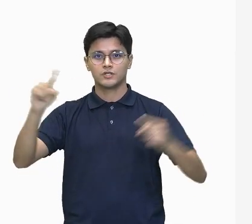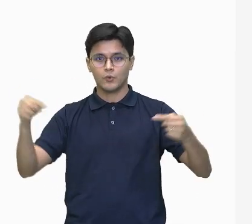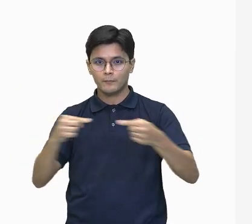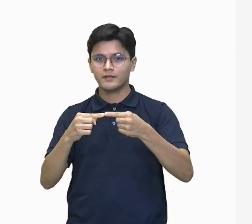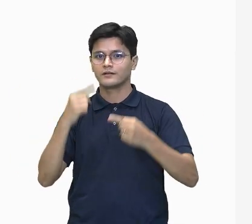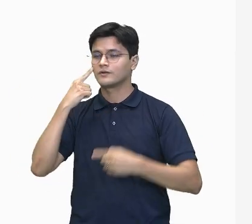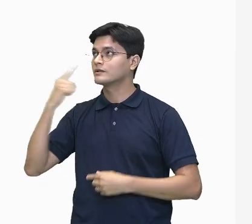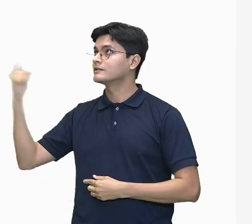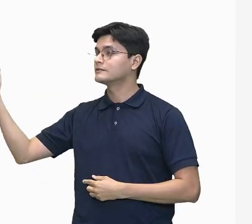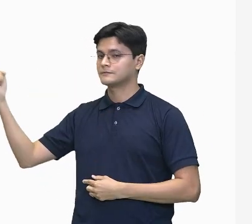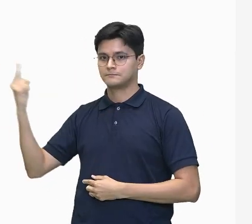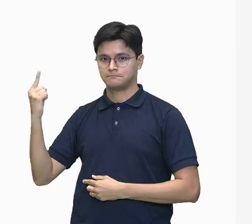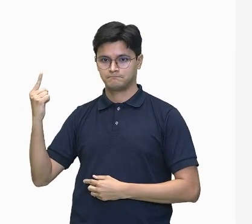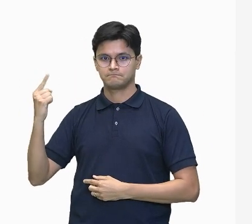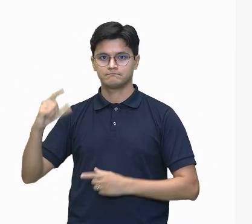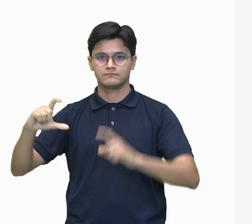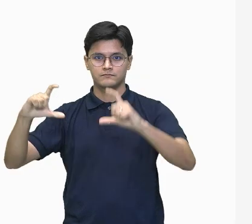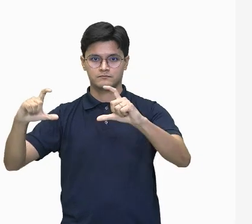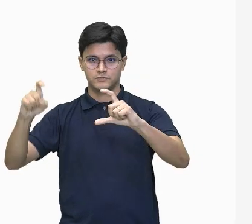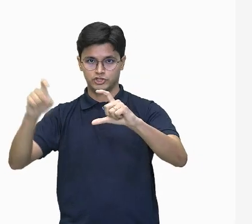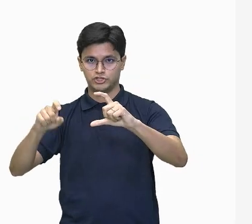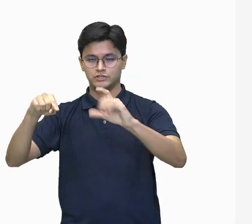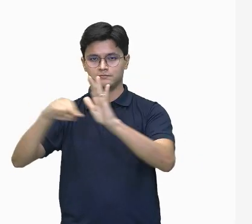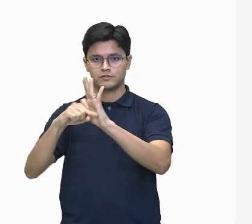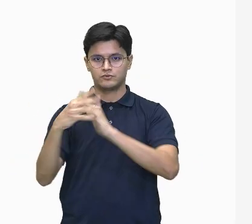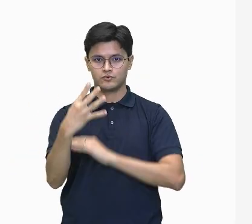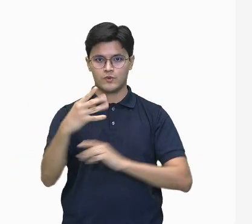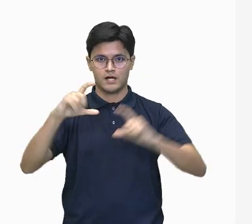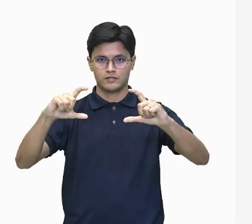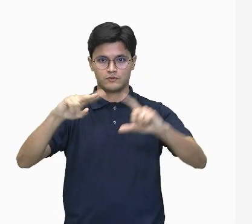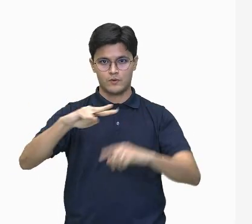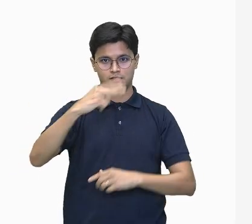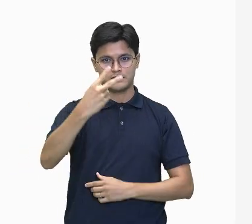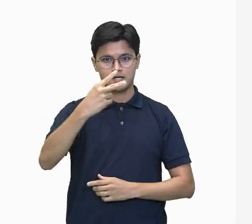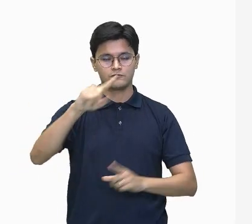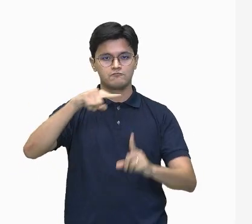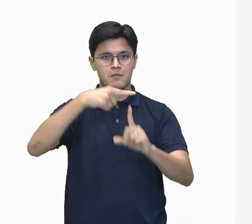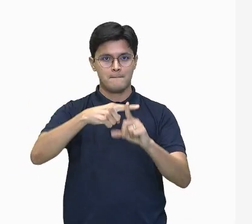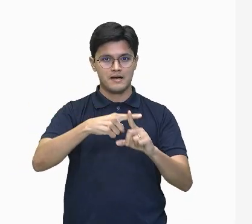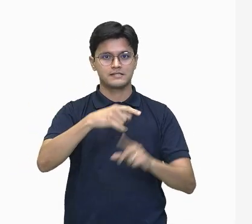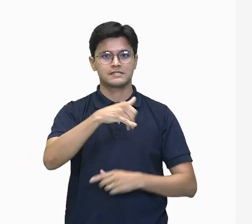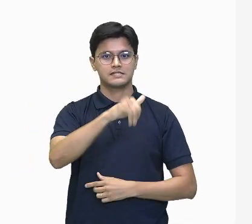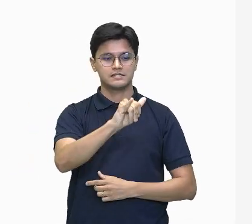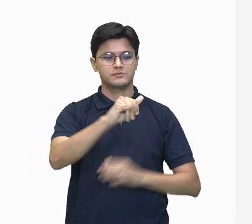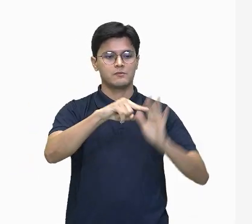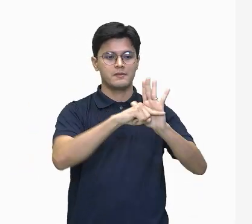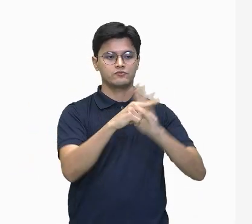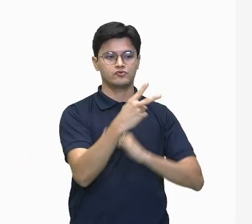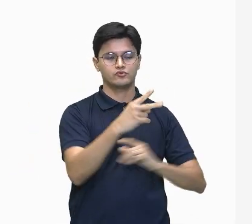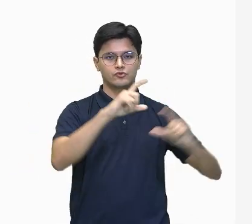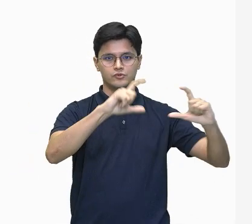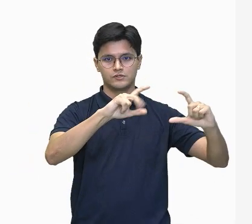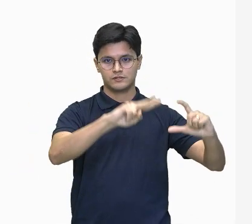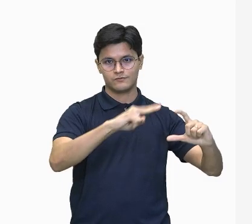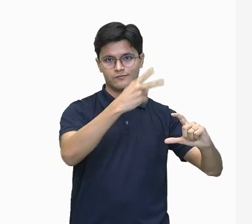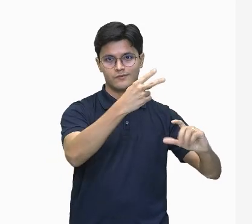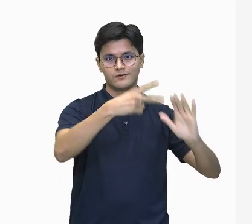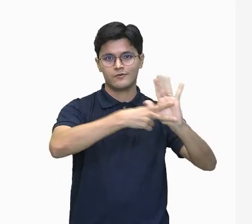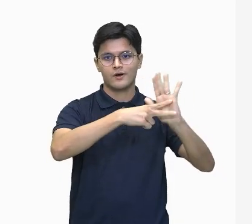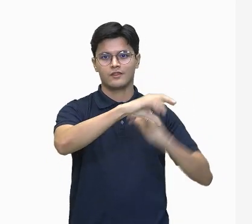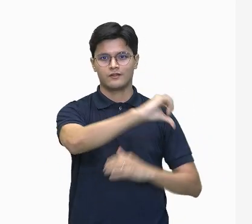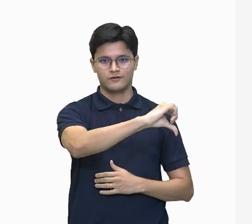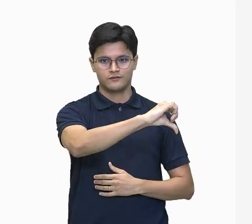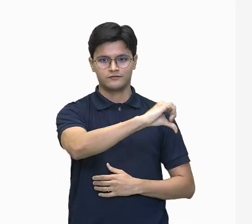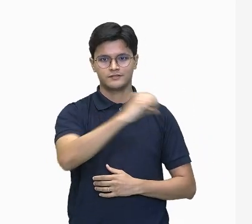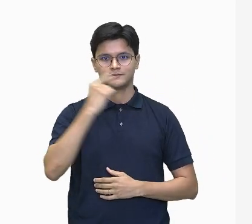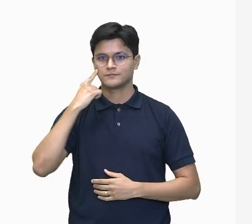mais quadrado de y menos 2, igual a 9, tá? Então, ele só quer saber quais